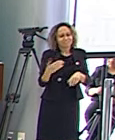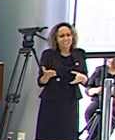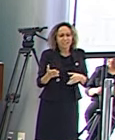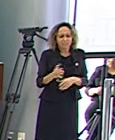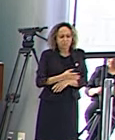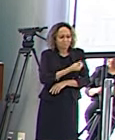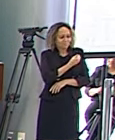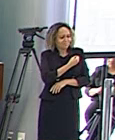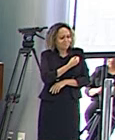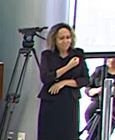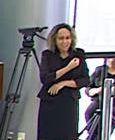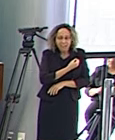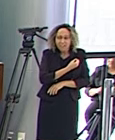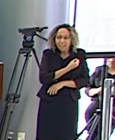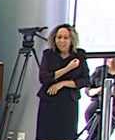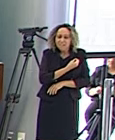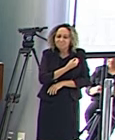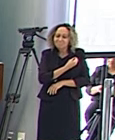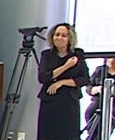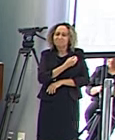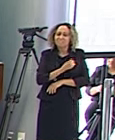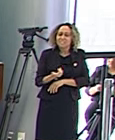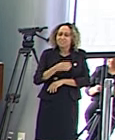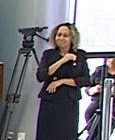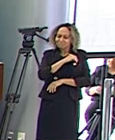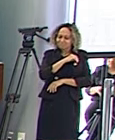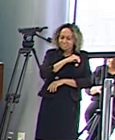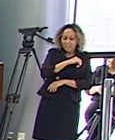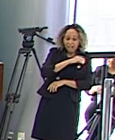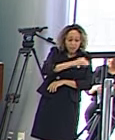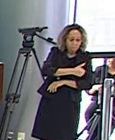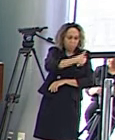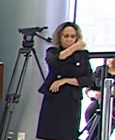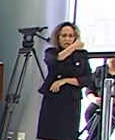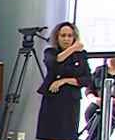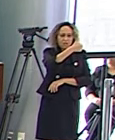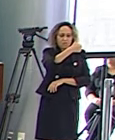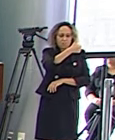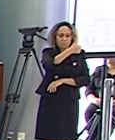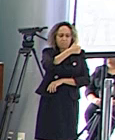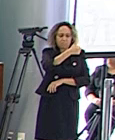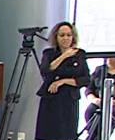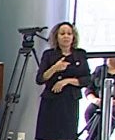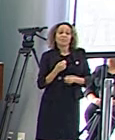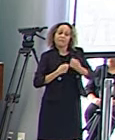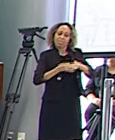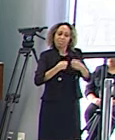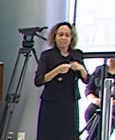salários e dá mais produtividade e competitividade a economia brasileira.